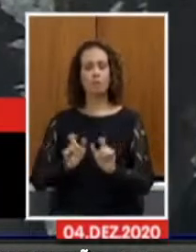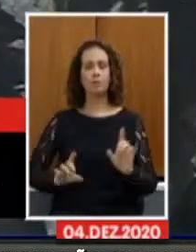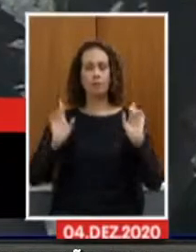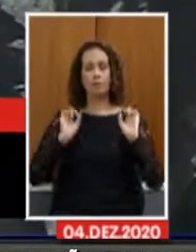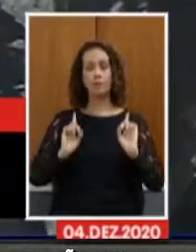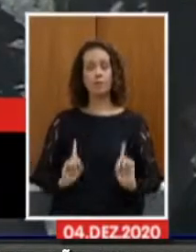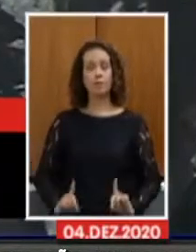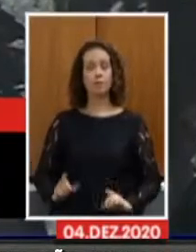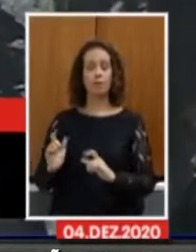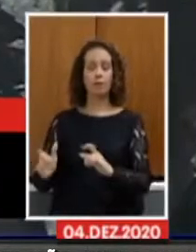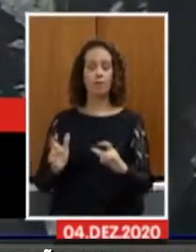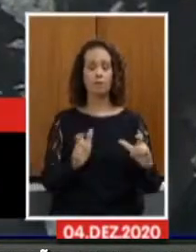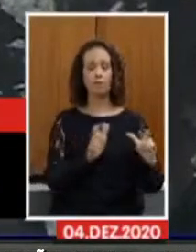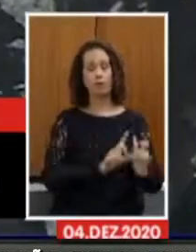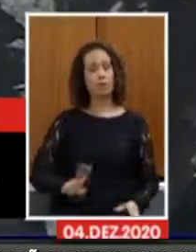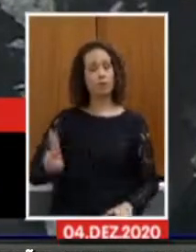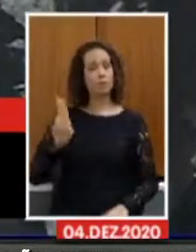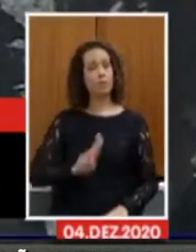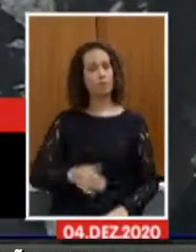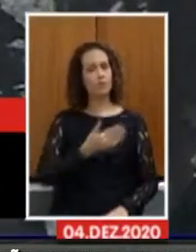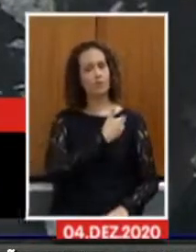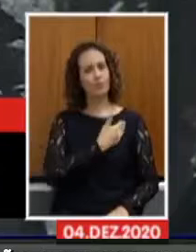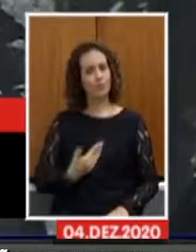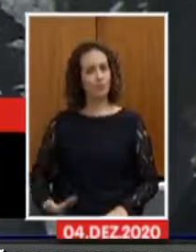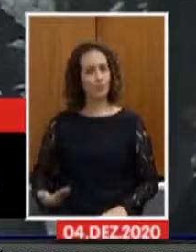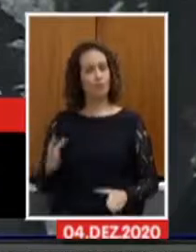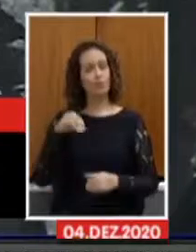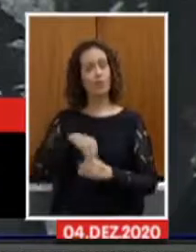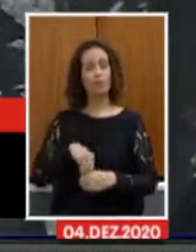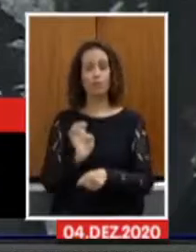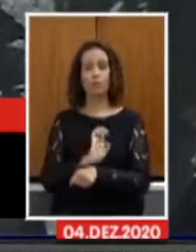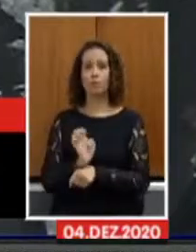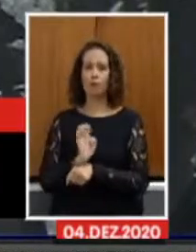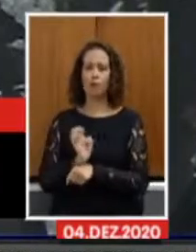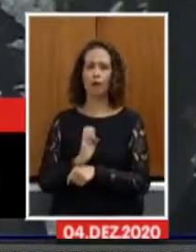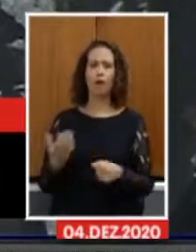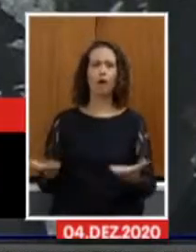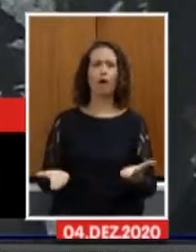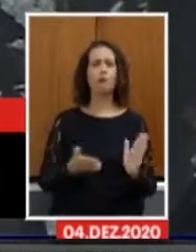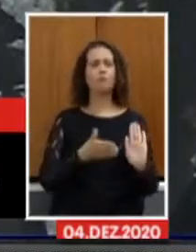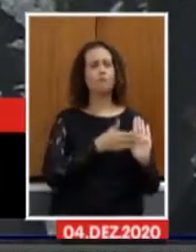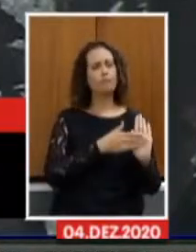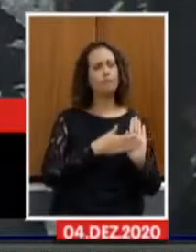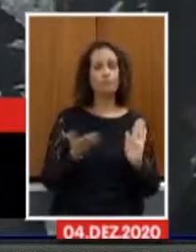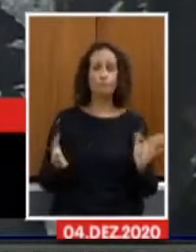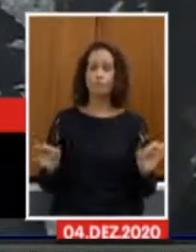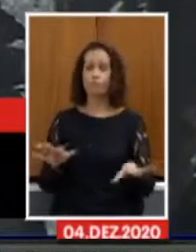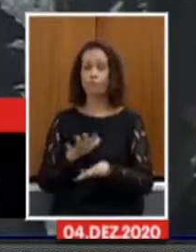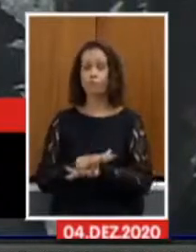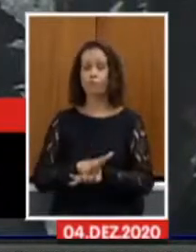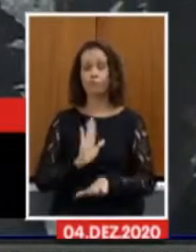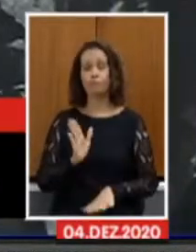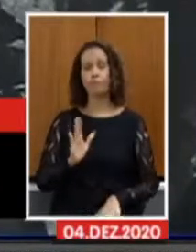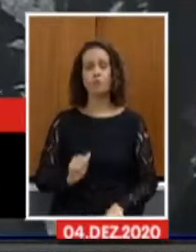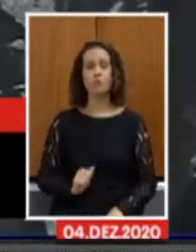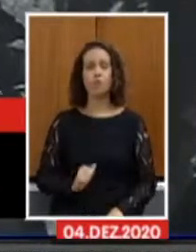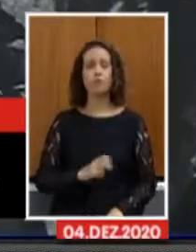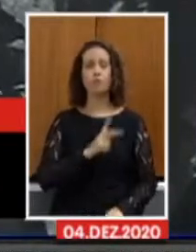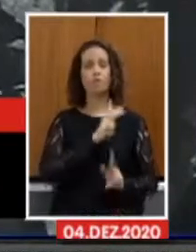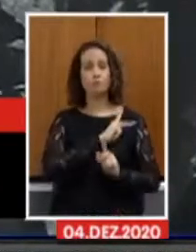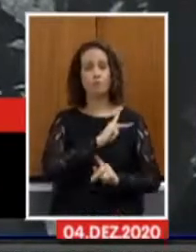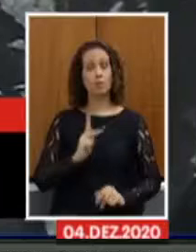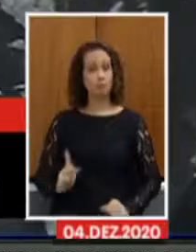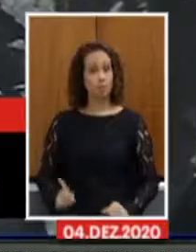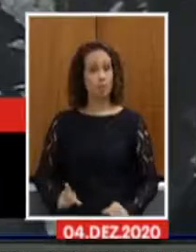aos espaços de uso público no Estado. Em discussão parecer, não há oradores inscritos, encerra essa discussão. A presidência vai submeter